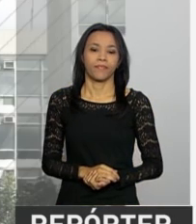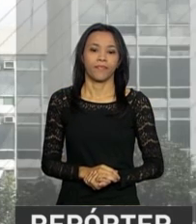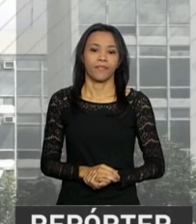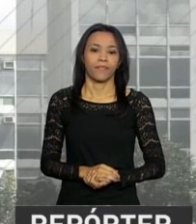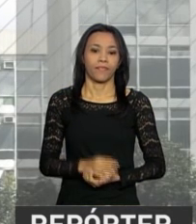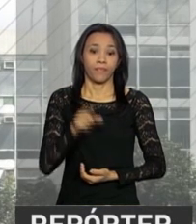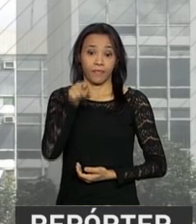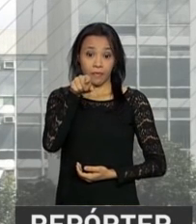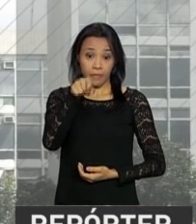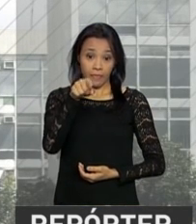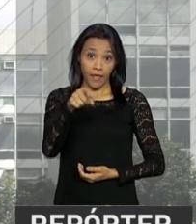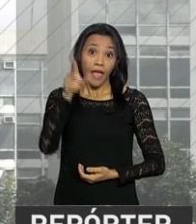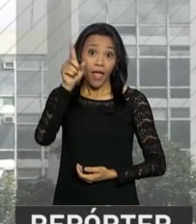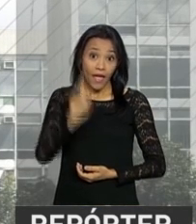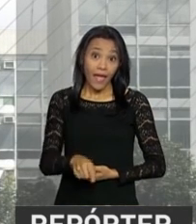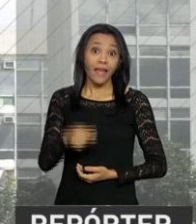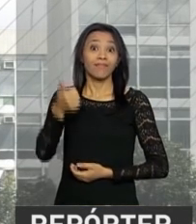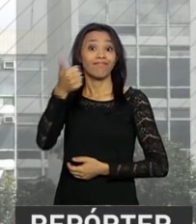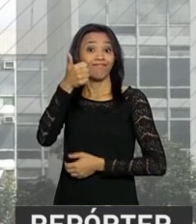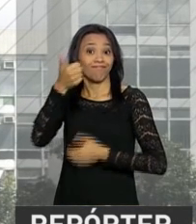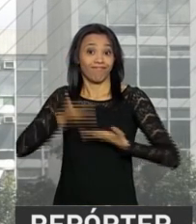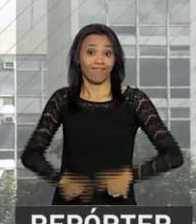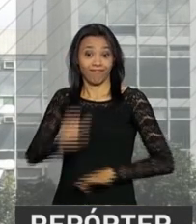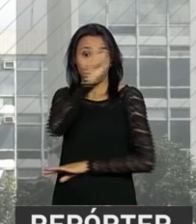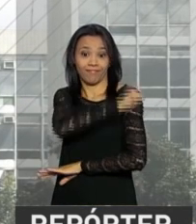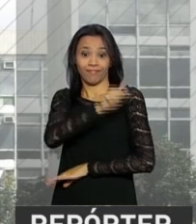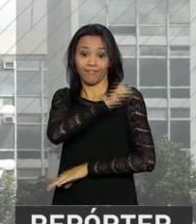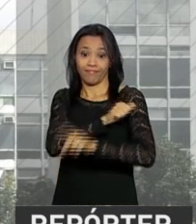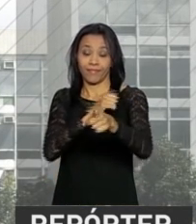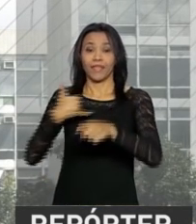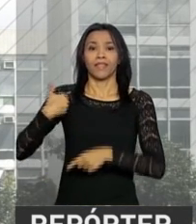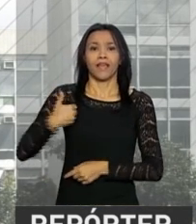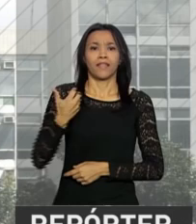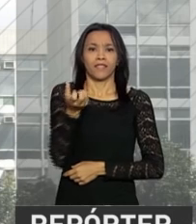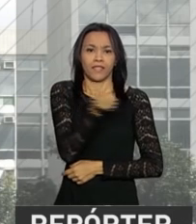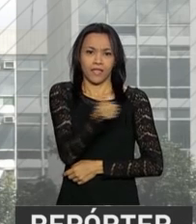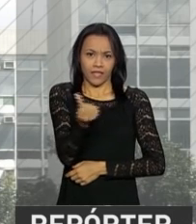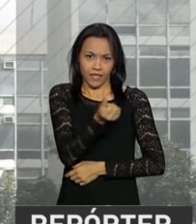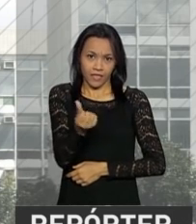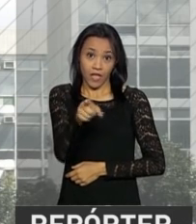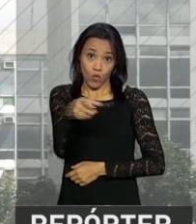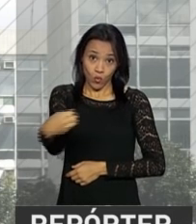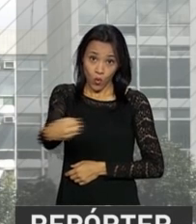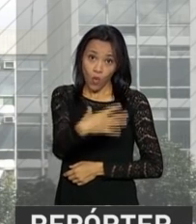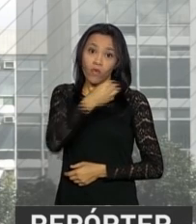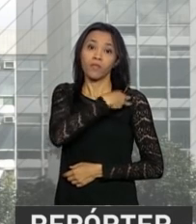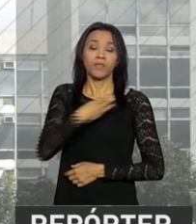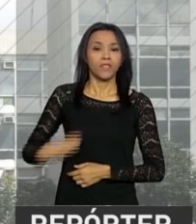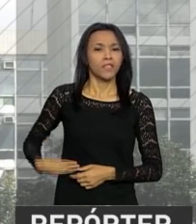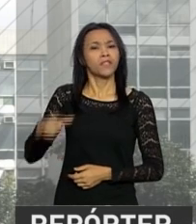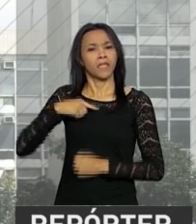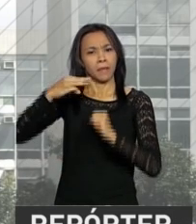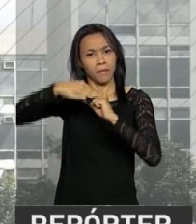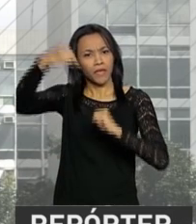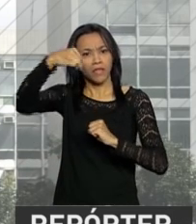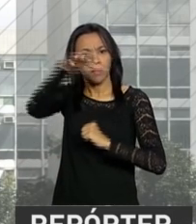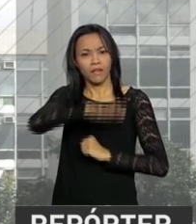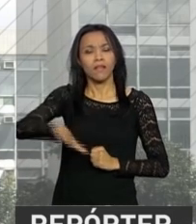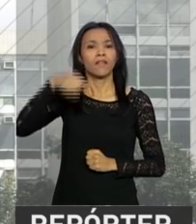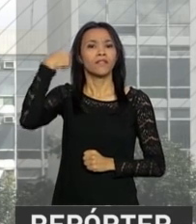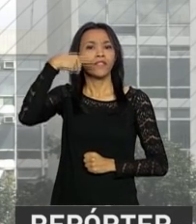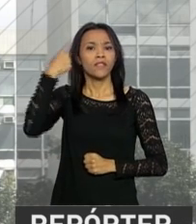novo comandante da pasta é o carioca Torquato Jardim, de 66 anos. O novo ministro tem mestrado de Direito